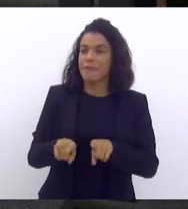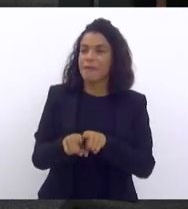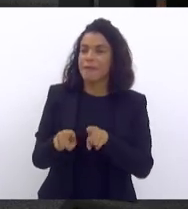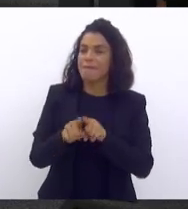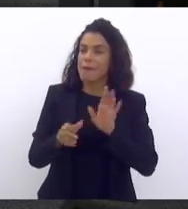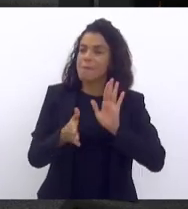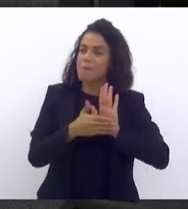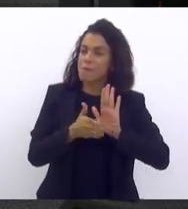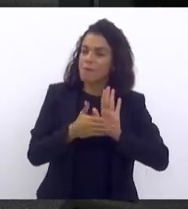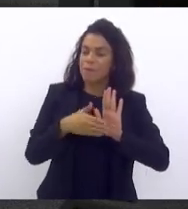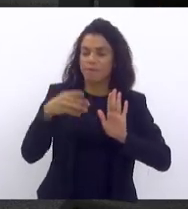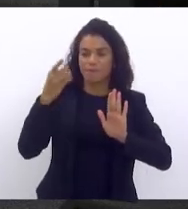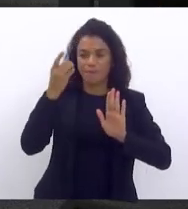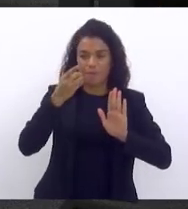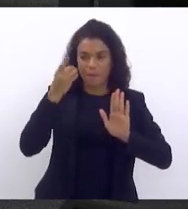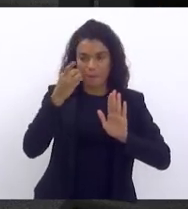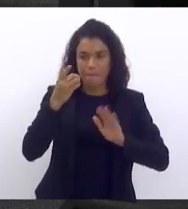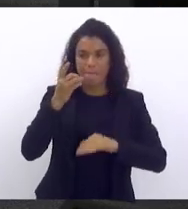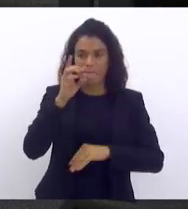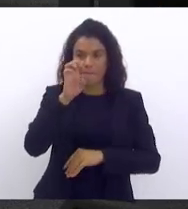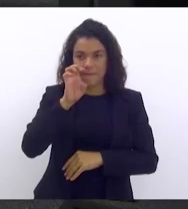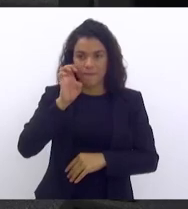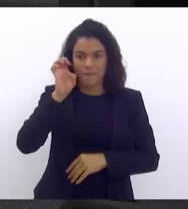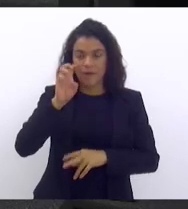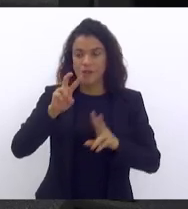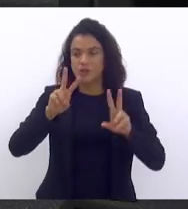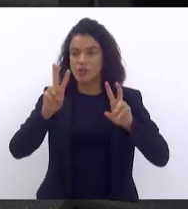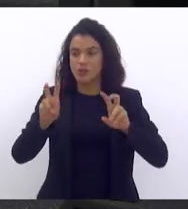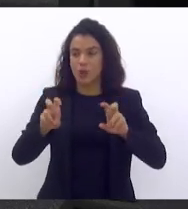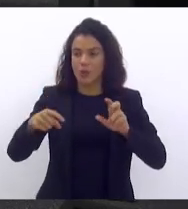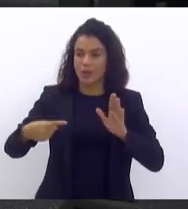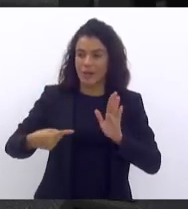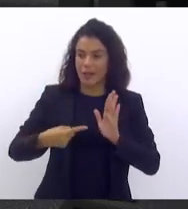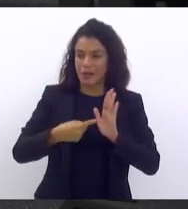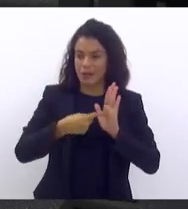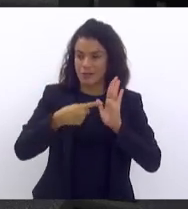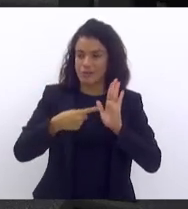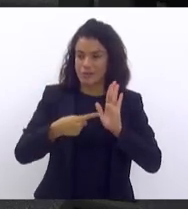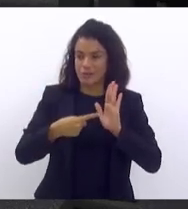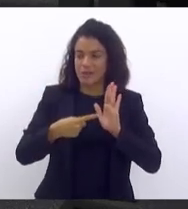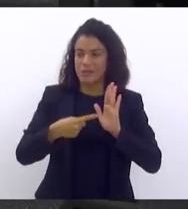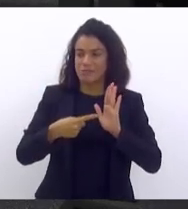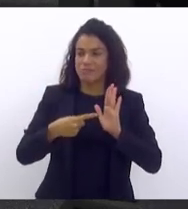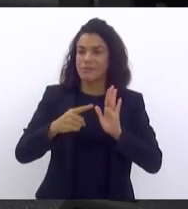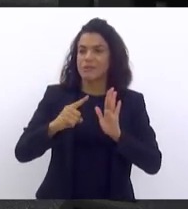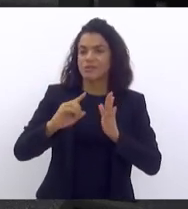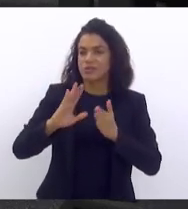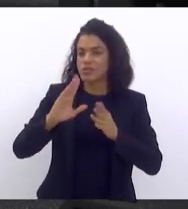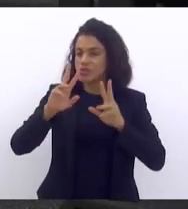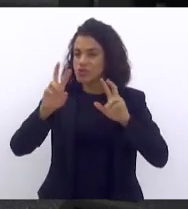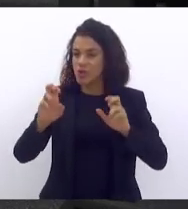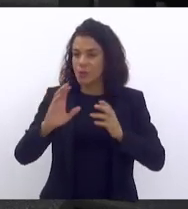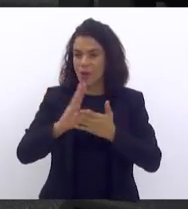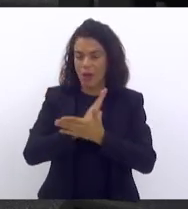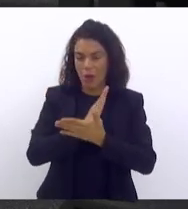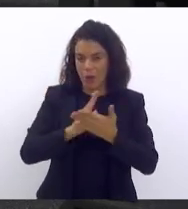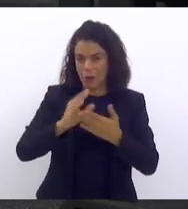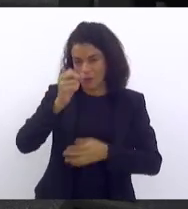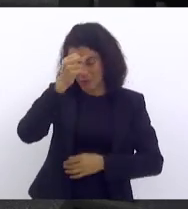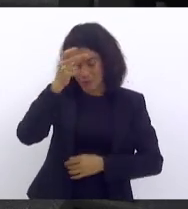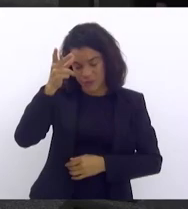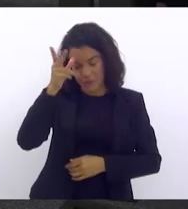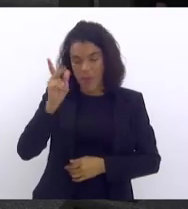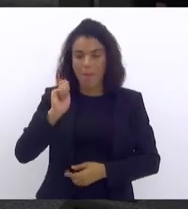deputada Élica, que em relação à denúncia que o companheiro fez de alguns municípios não pagarem o